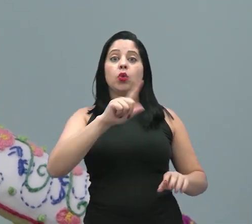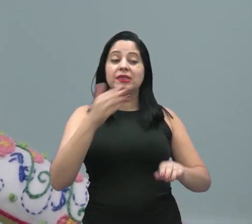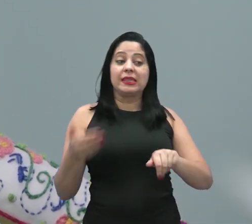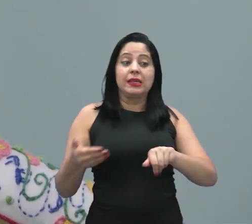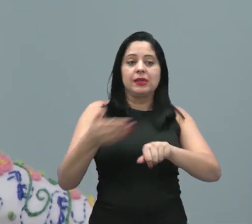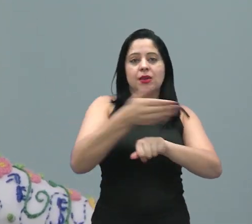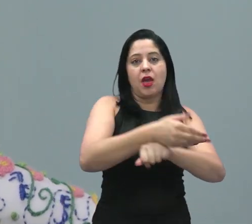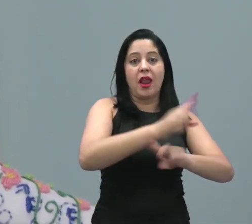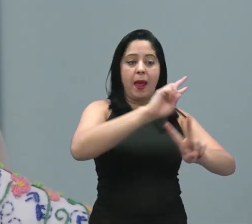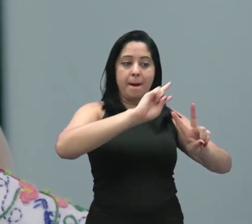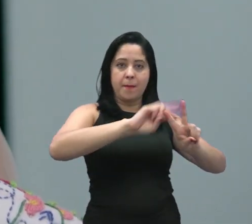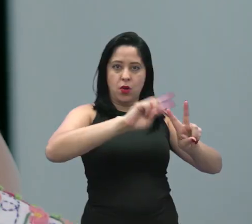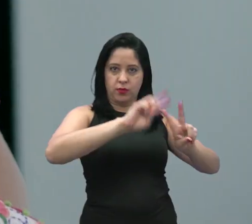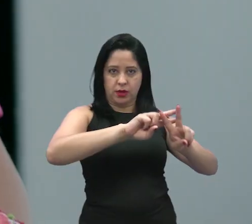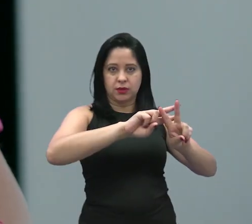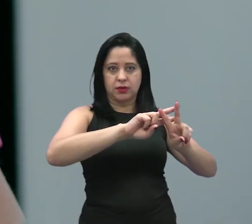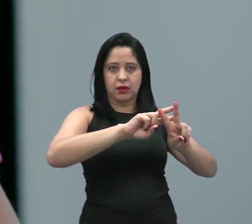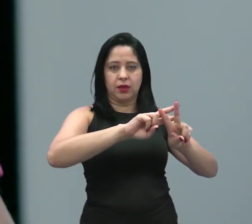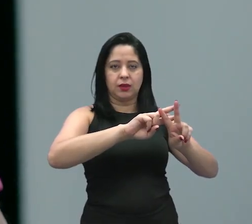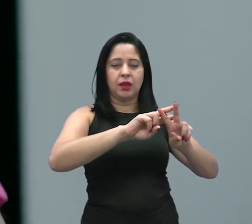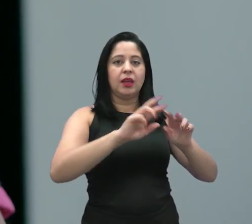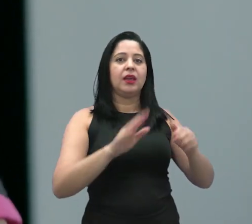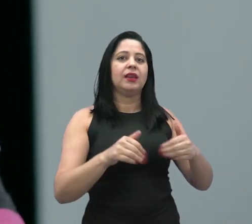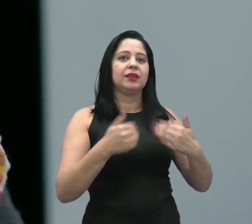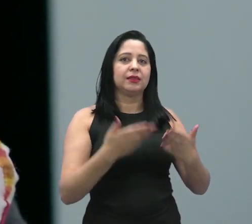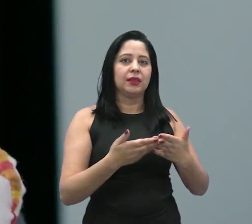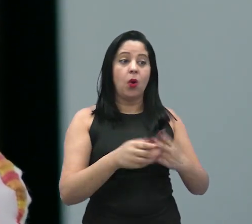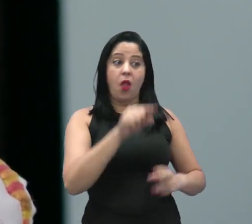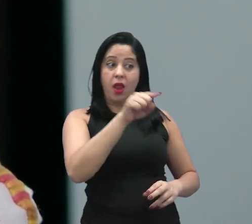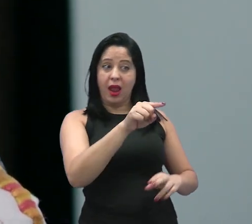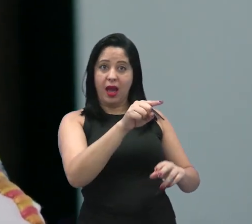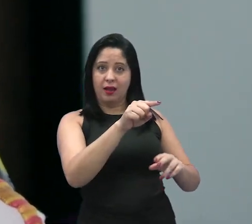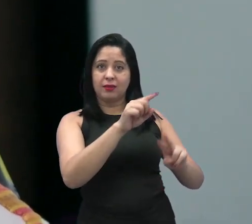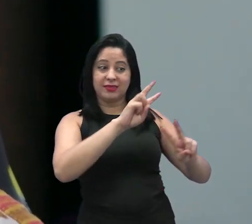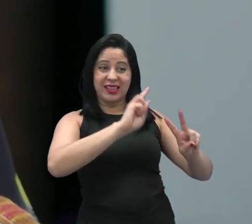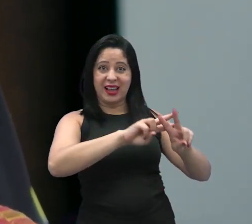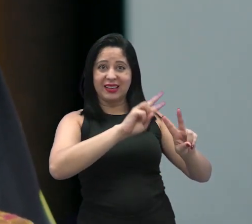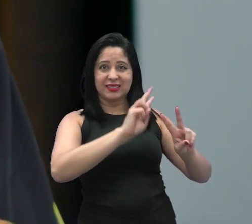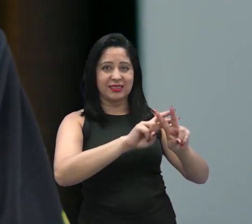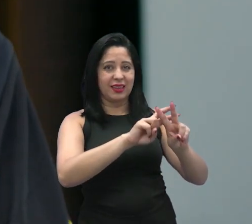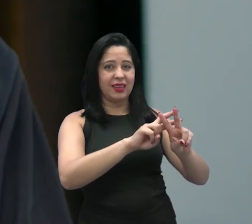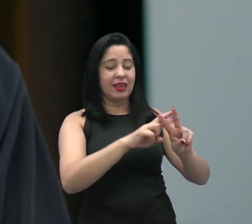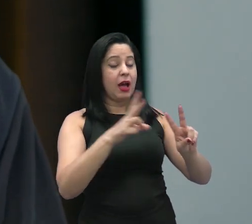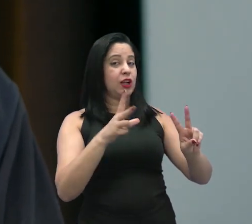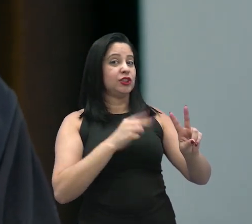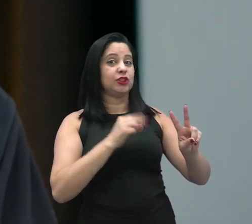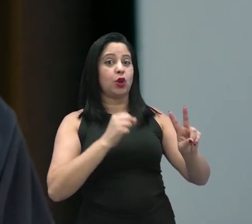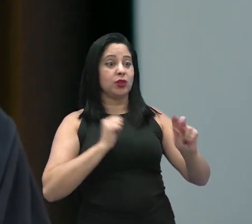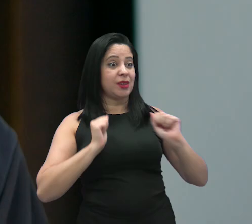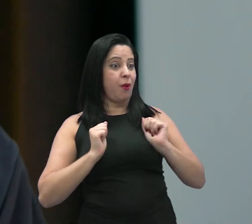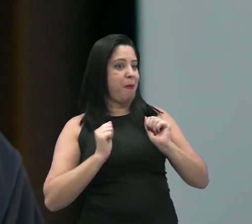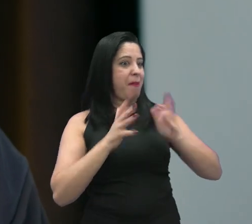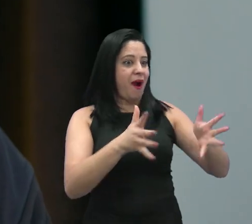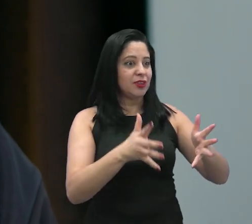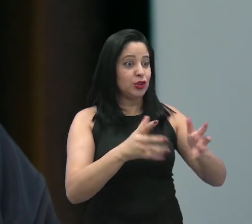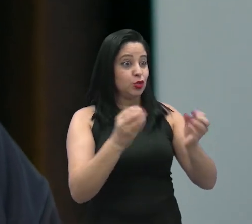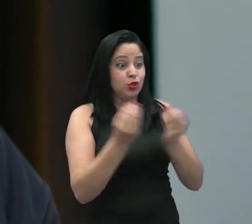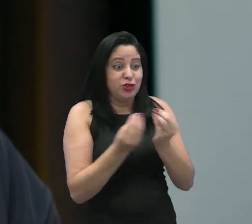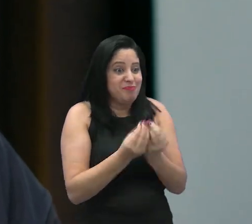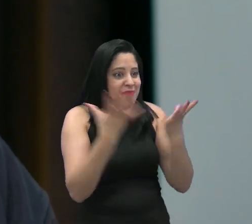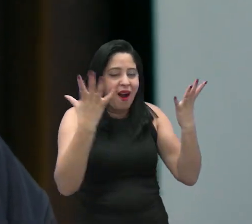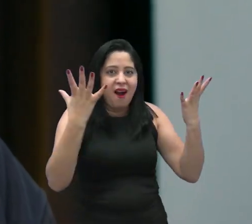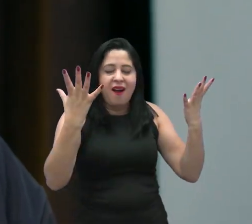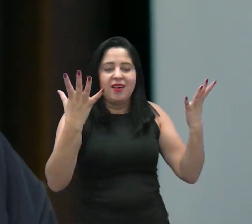na penitenciária feminina do estado. Então lá, inclusive, foi uma ação muito mágica,